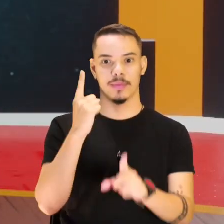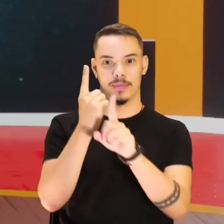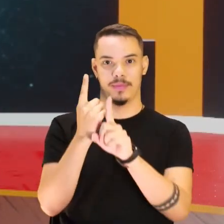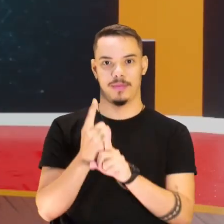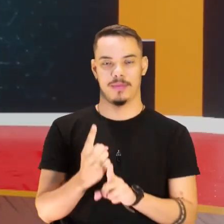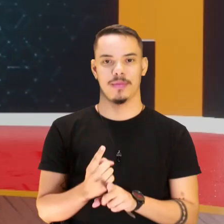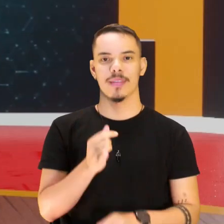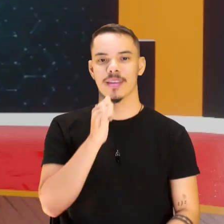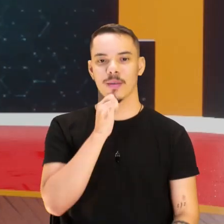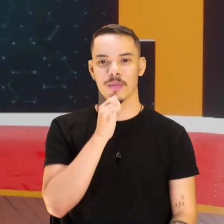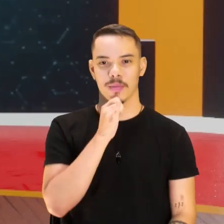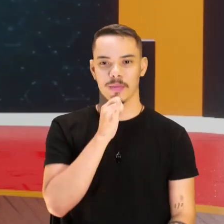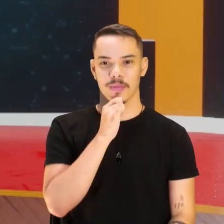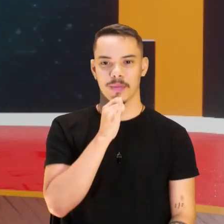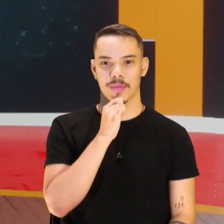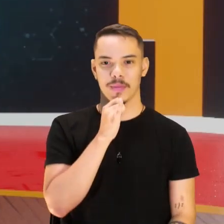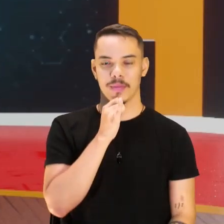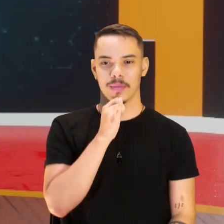PA, uma...